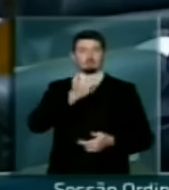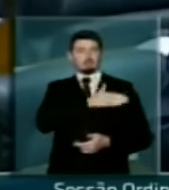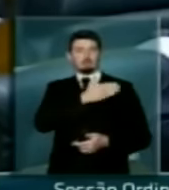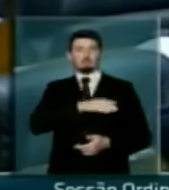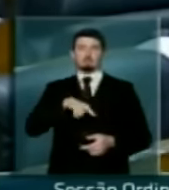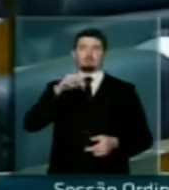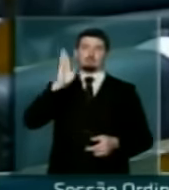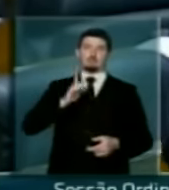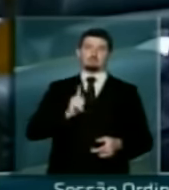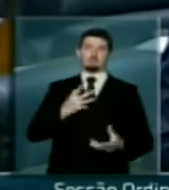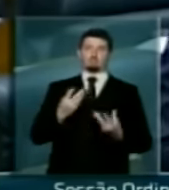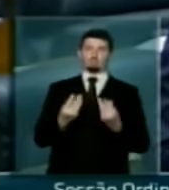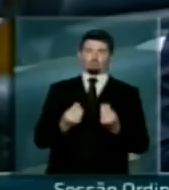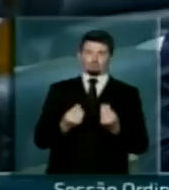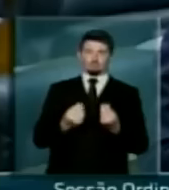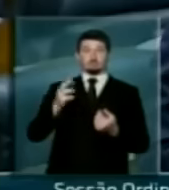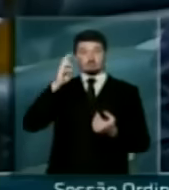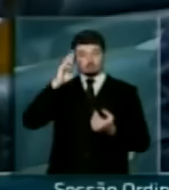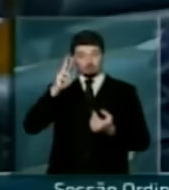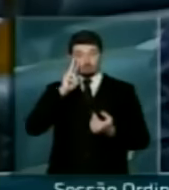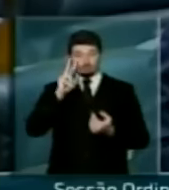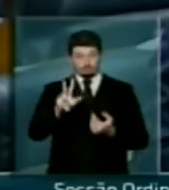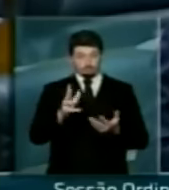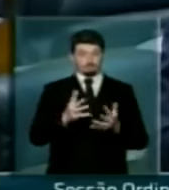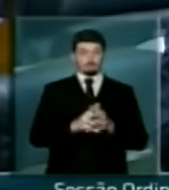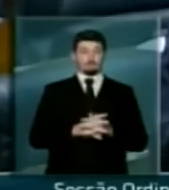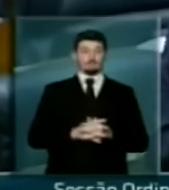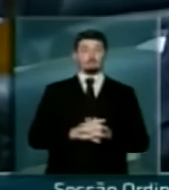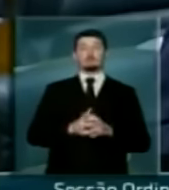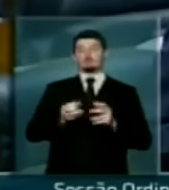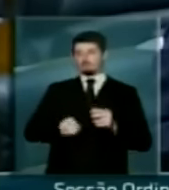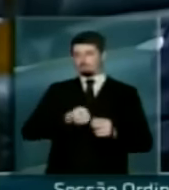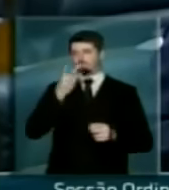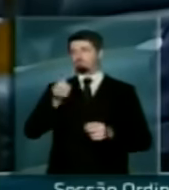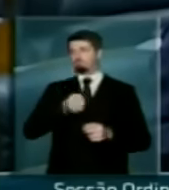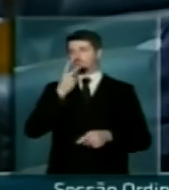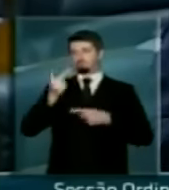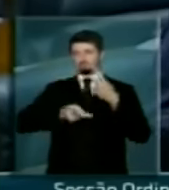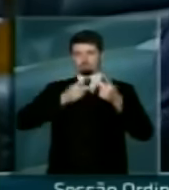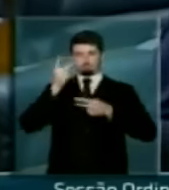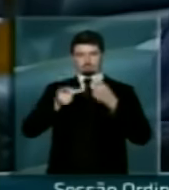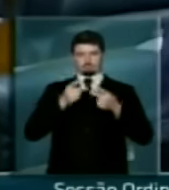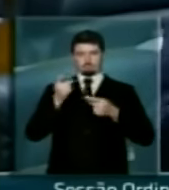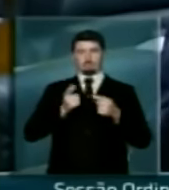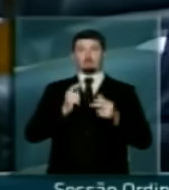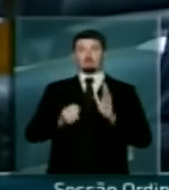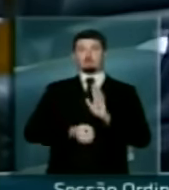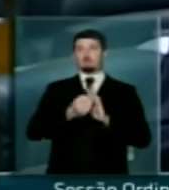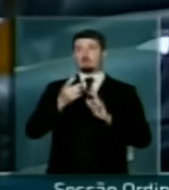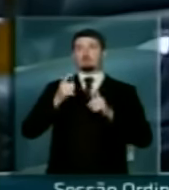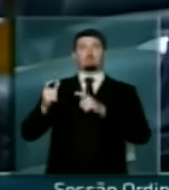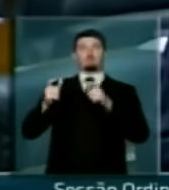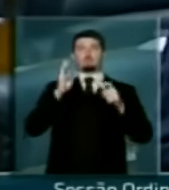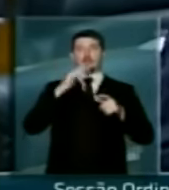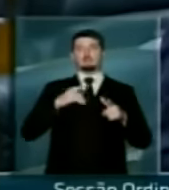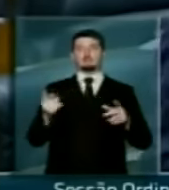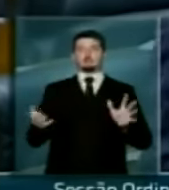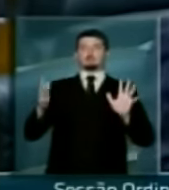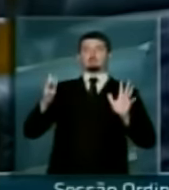nosso país. Vossa Excelência, recentemente, inclusive, fez uma declaração, que houve uma reação de vários setores no